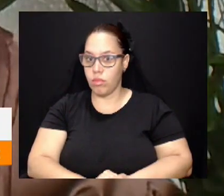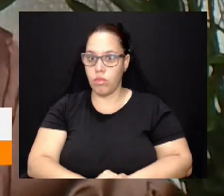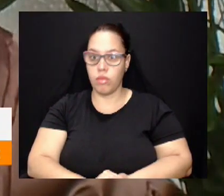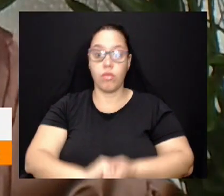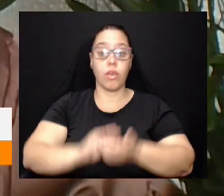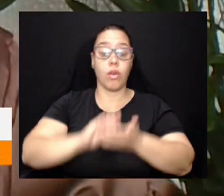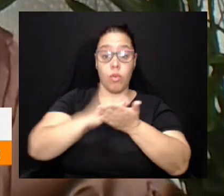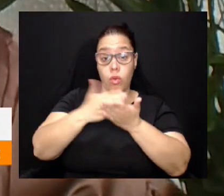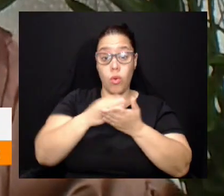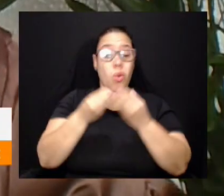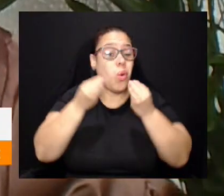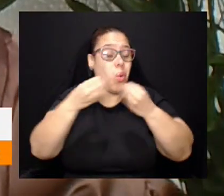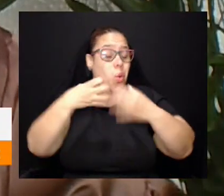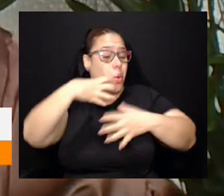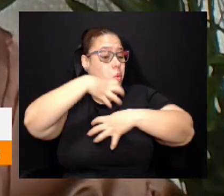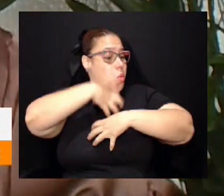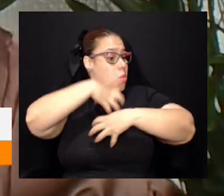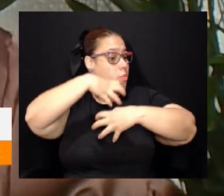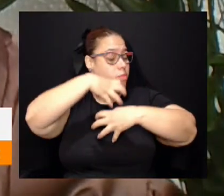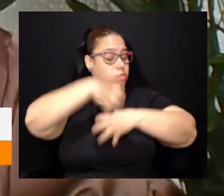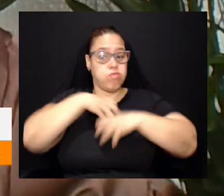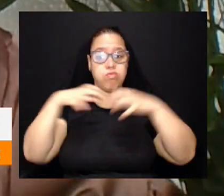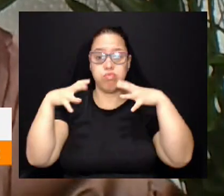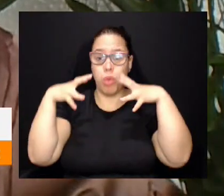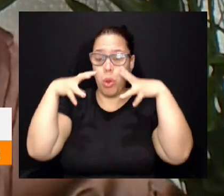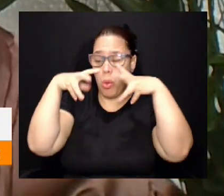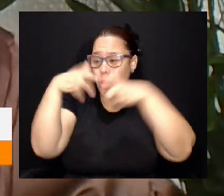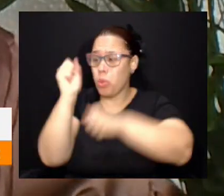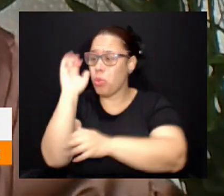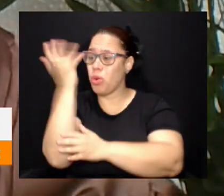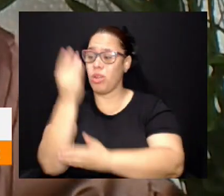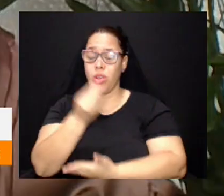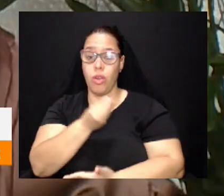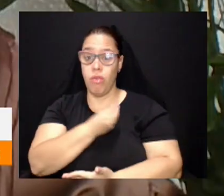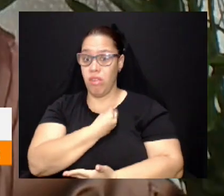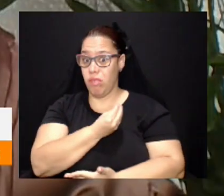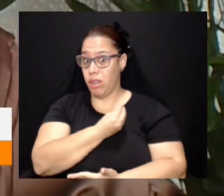que eu senti tudo aquilo que eu estou passando.